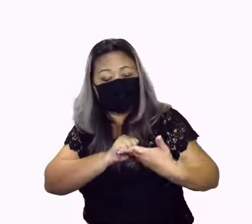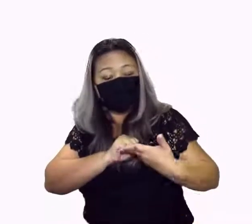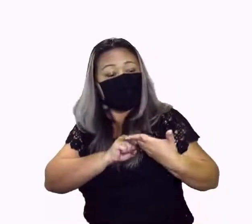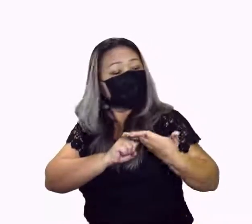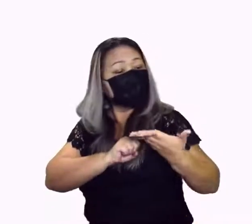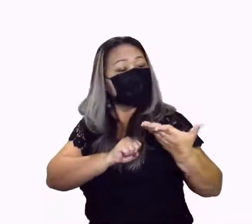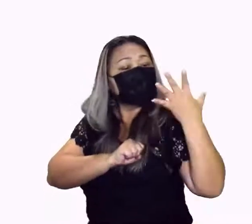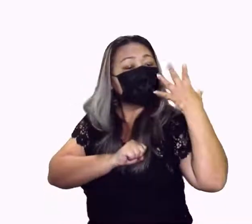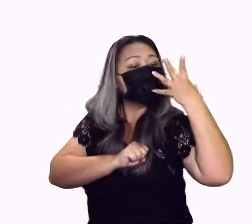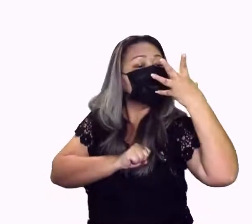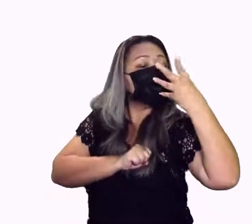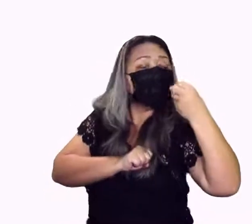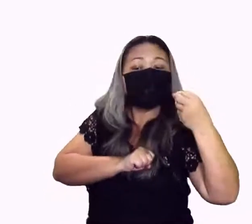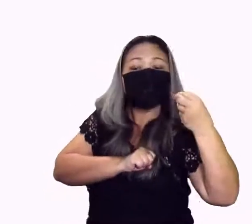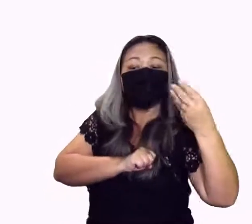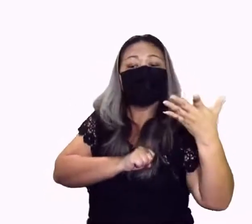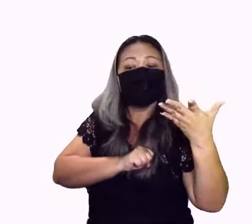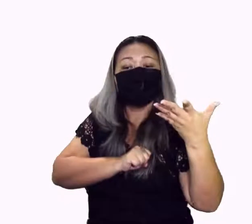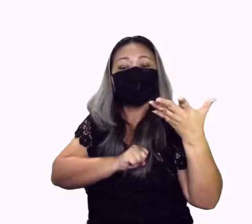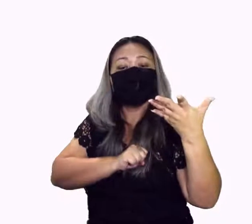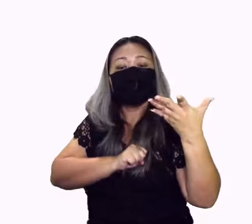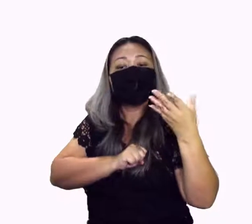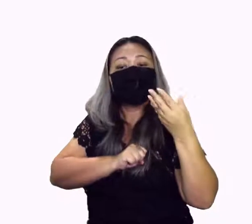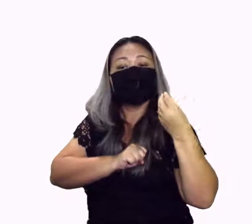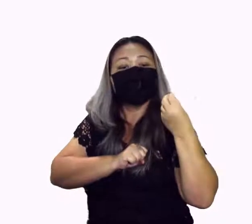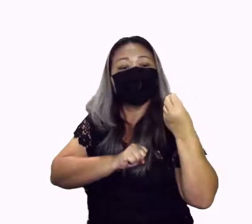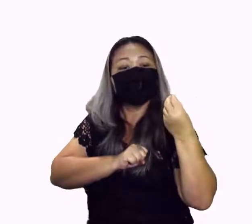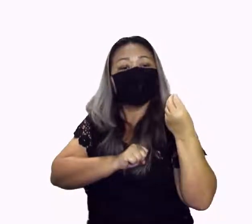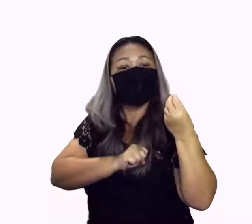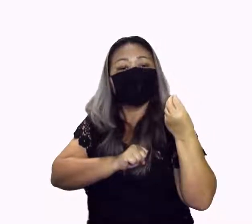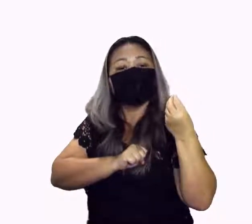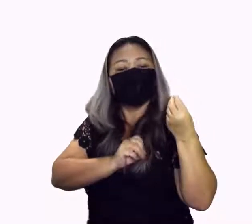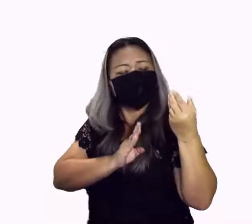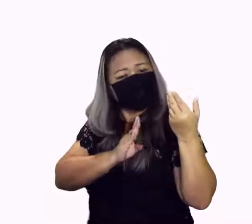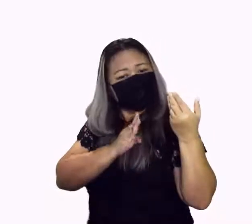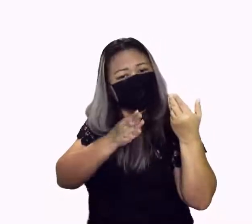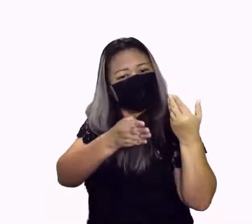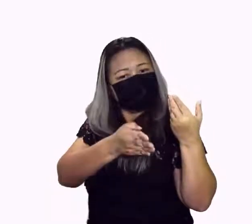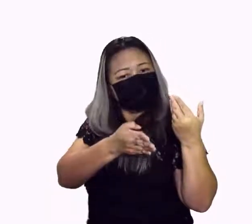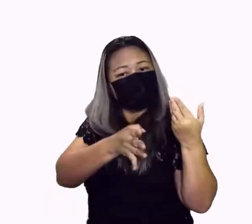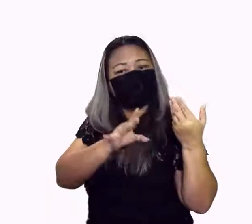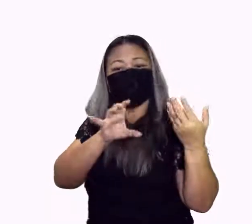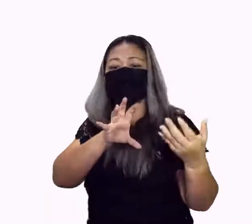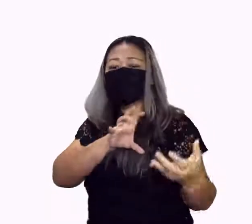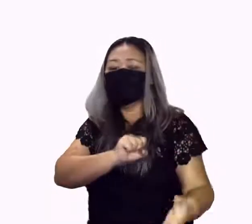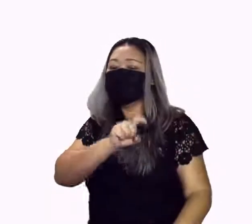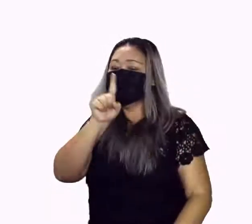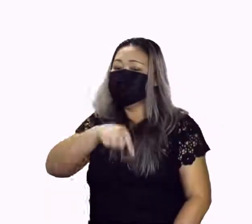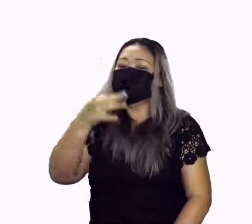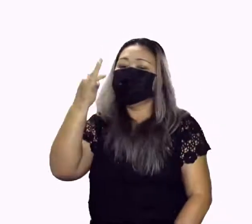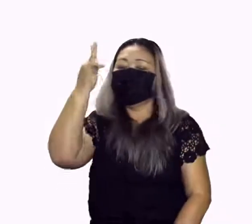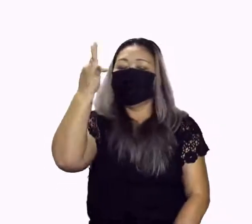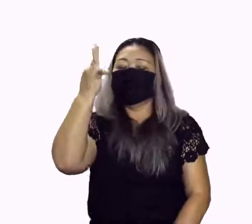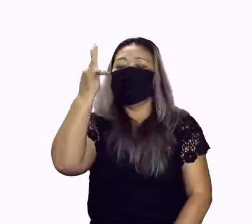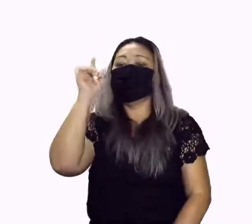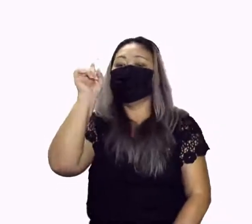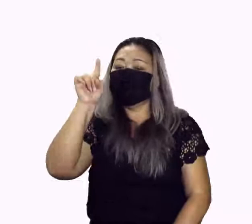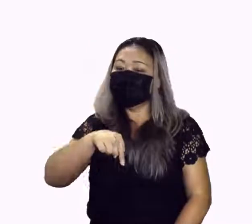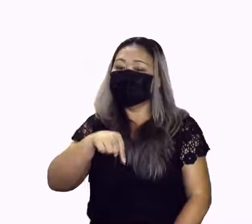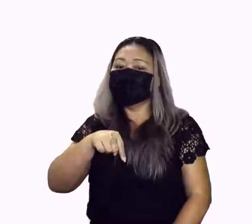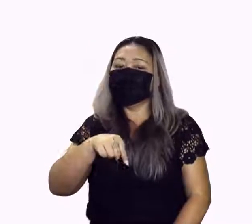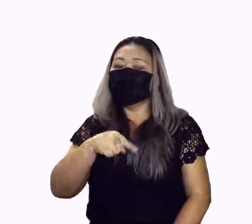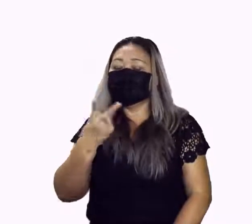belo, pela beleza, tá? De modo que é forçoso o amor ser filósofo. É